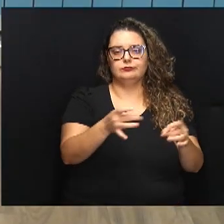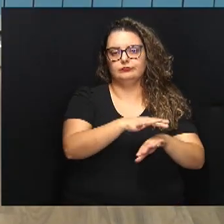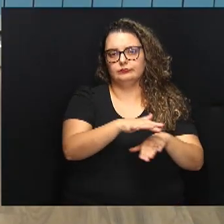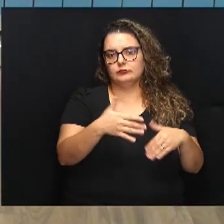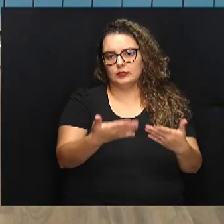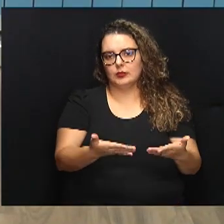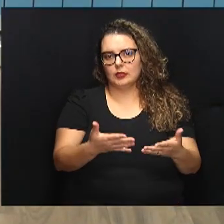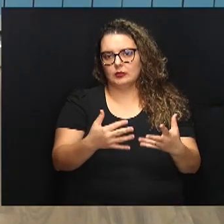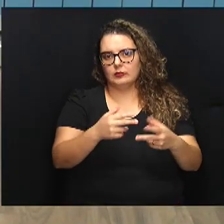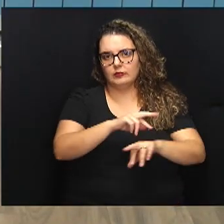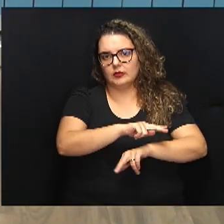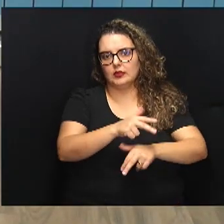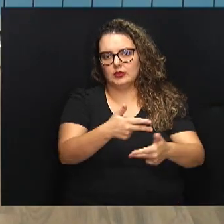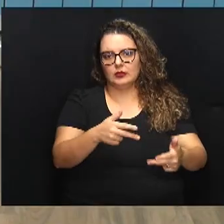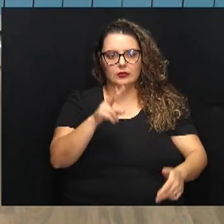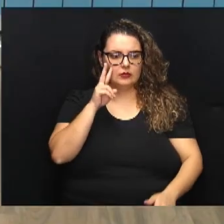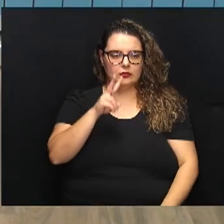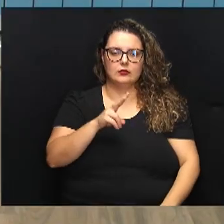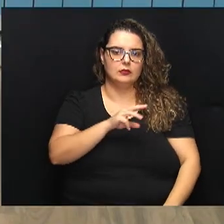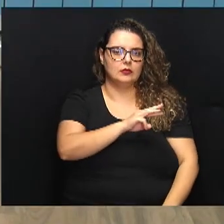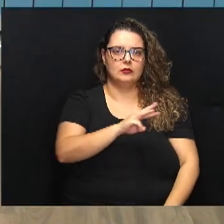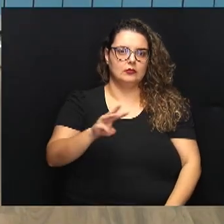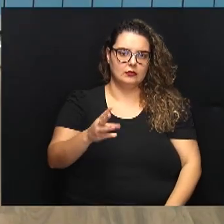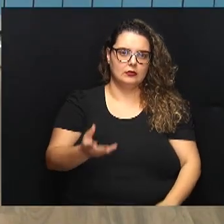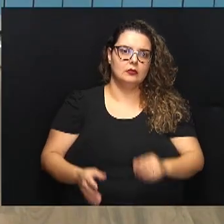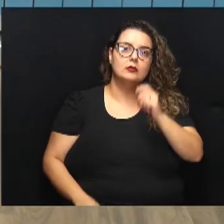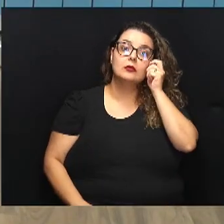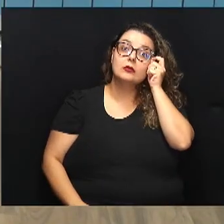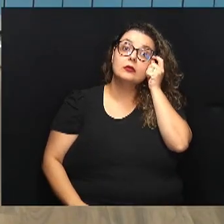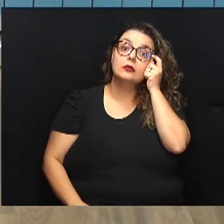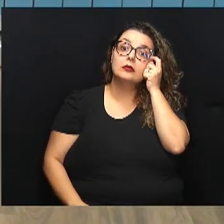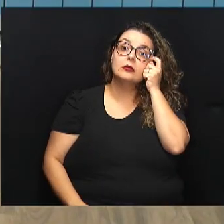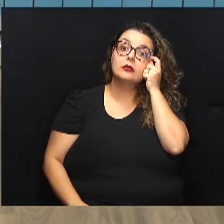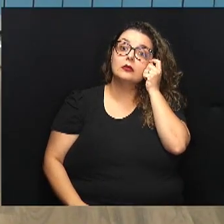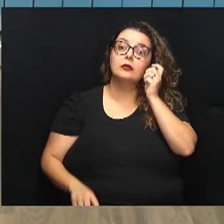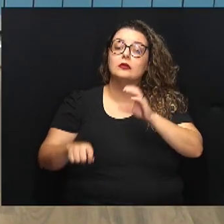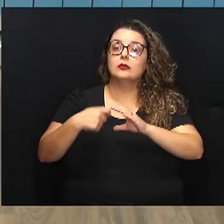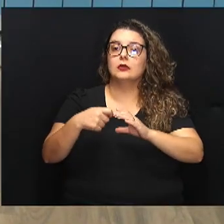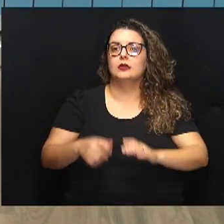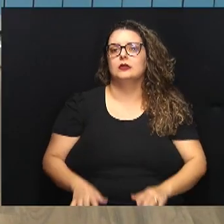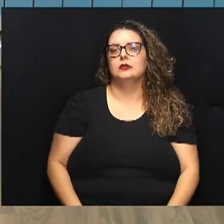ela viu em vários sites e até o que em vídeos, né?